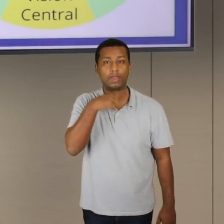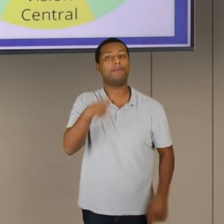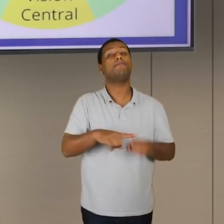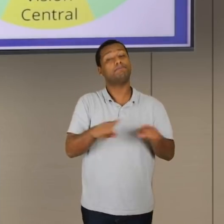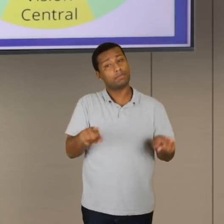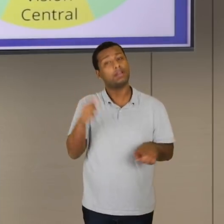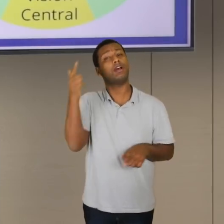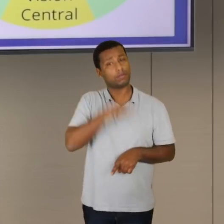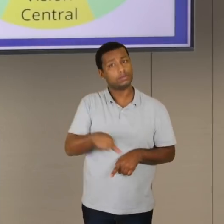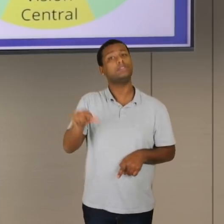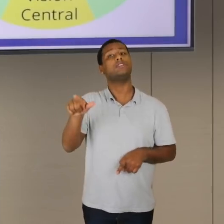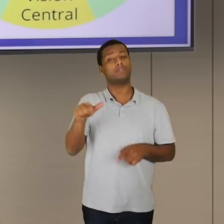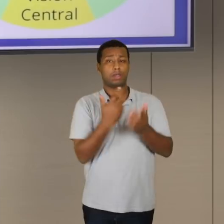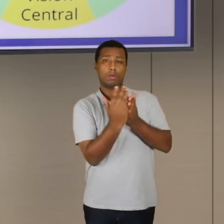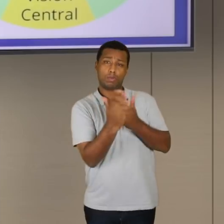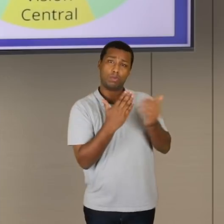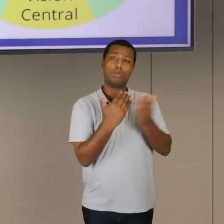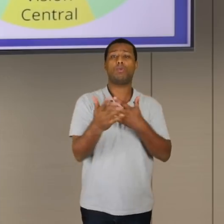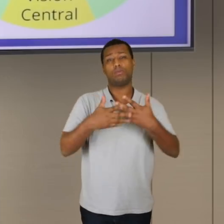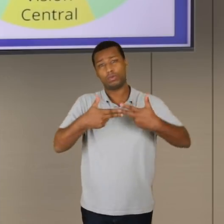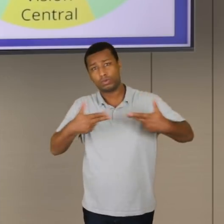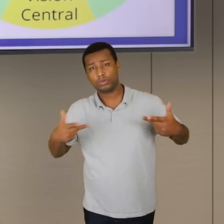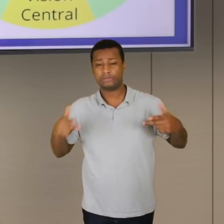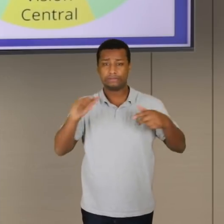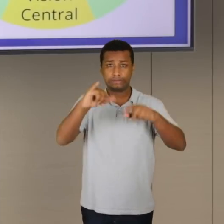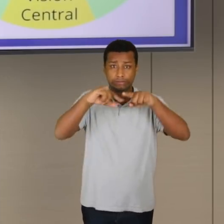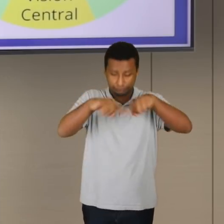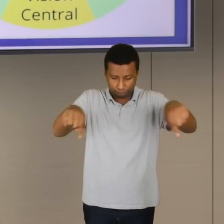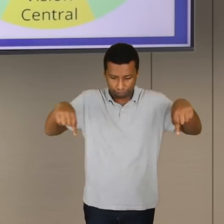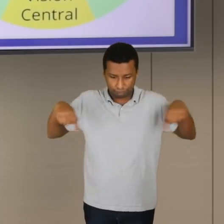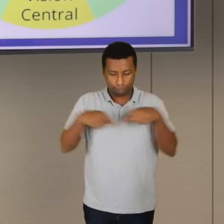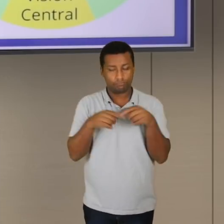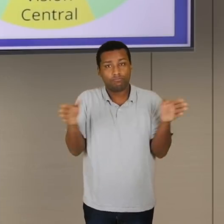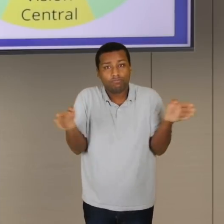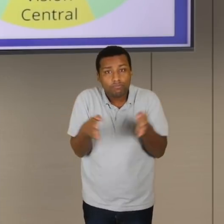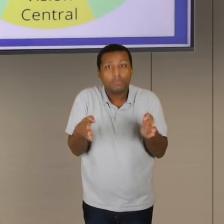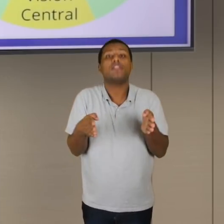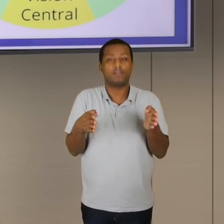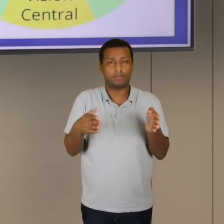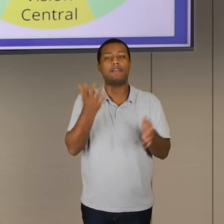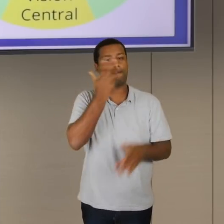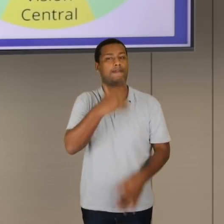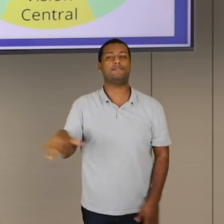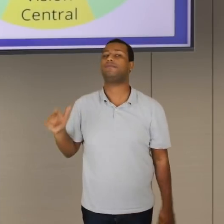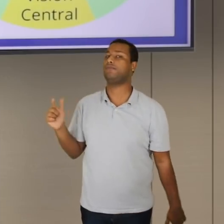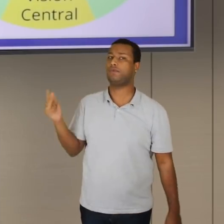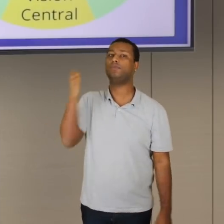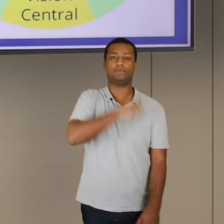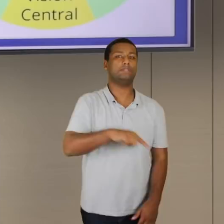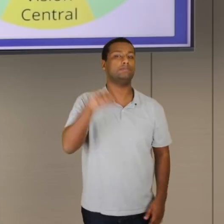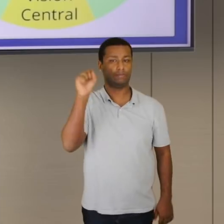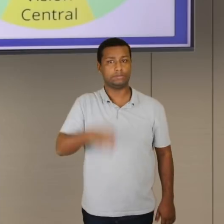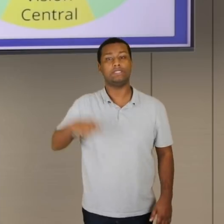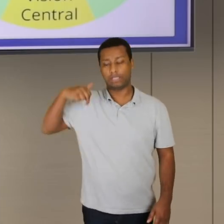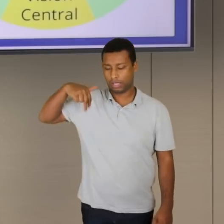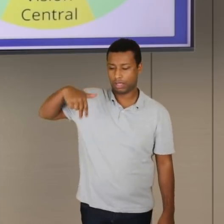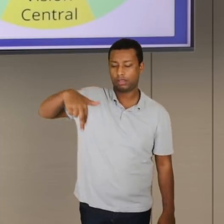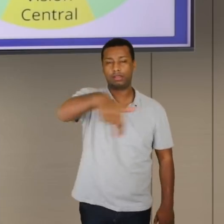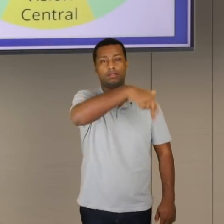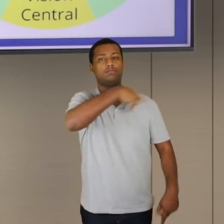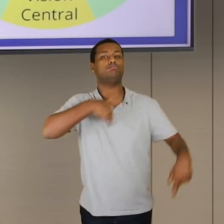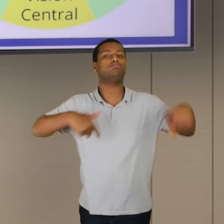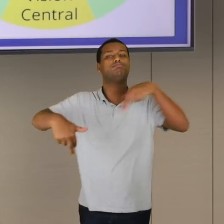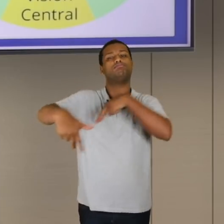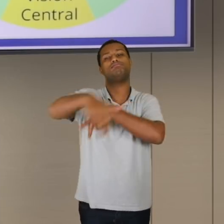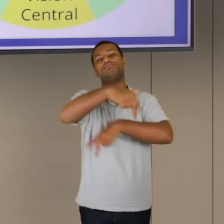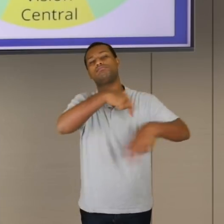Nós avaliamos a visão, então, pela acuidade visual e o outro que eu disse é o campo visual. O que é o campo visual? Campo visual é a